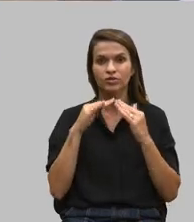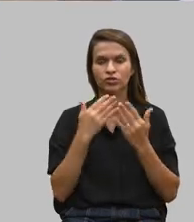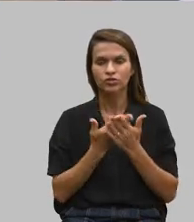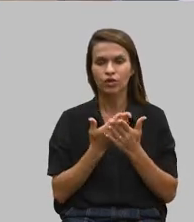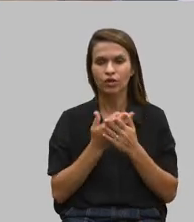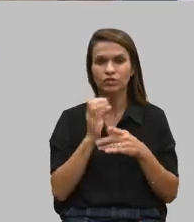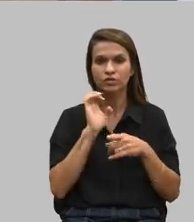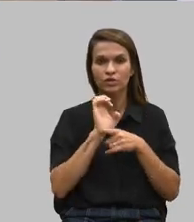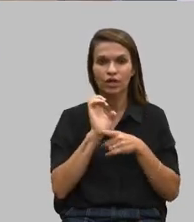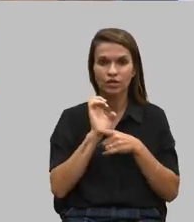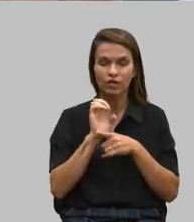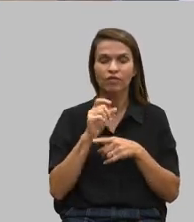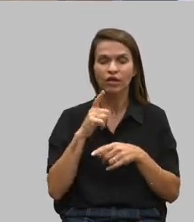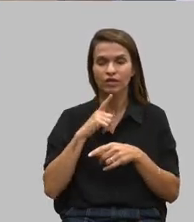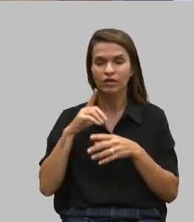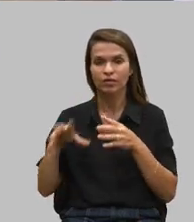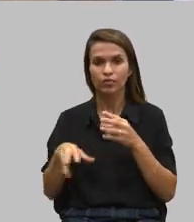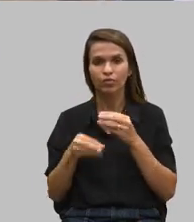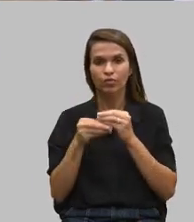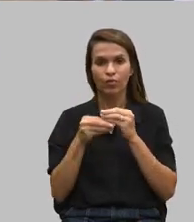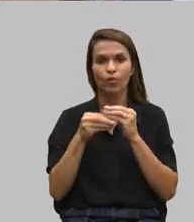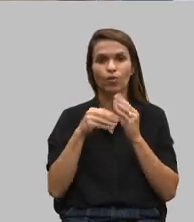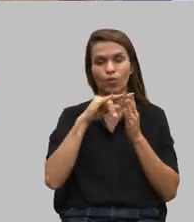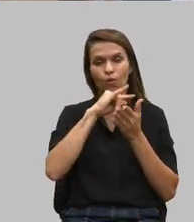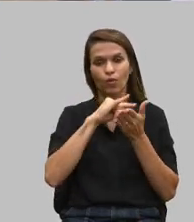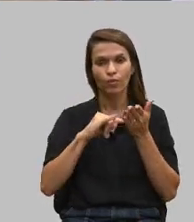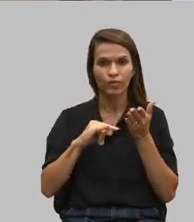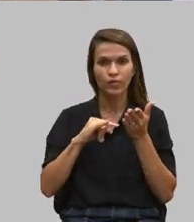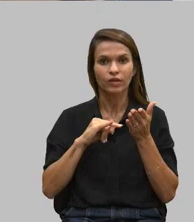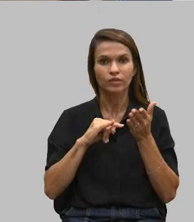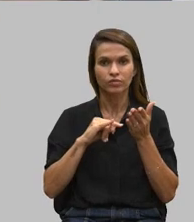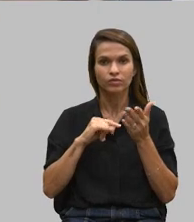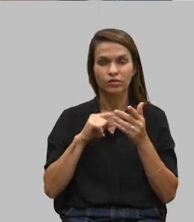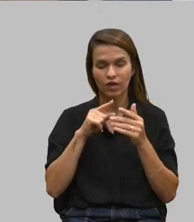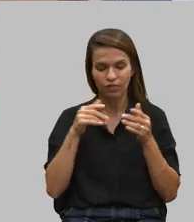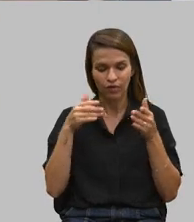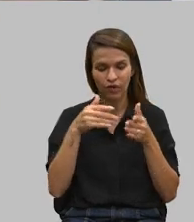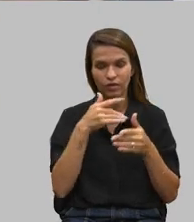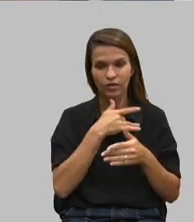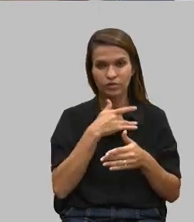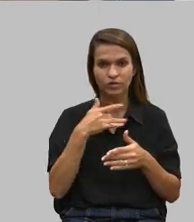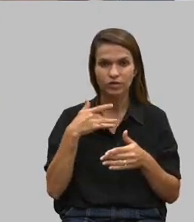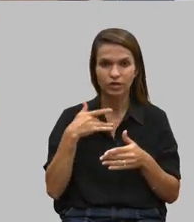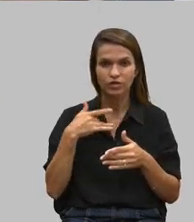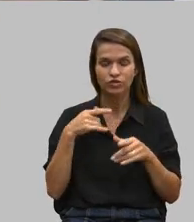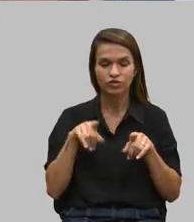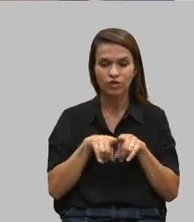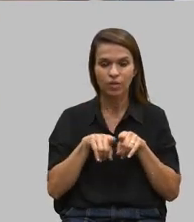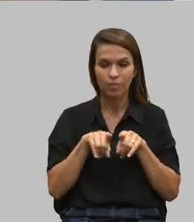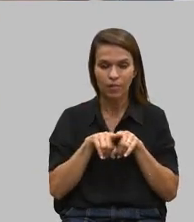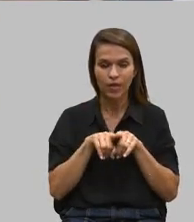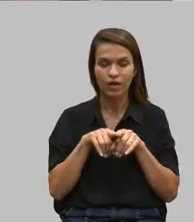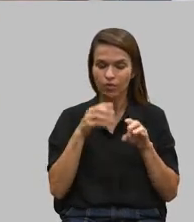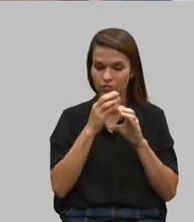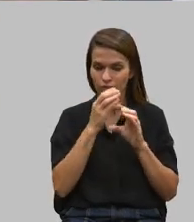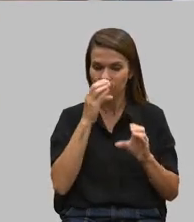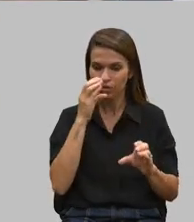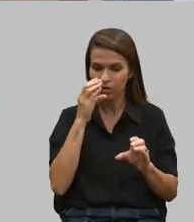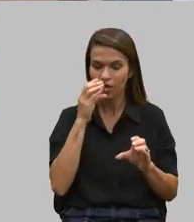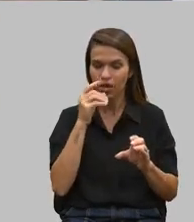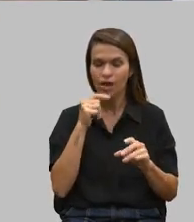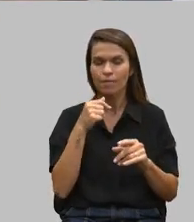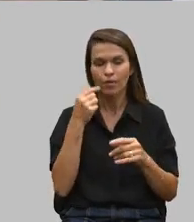nós iremos implantar né um protocolo que já é até da Saúde quanto a triagem e a minha preocupação é que naquele